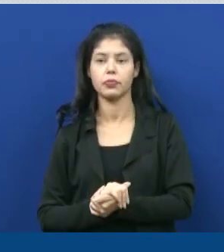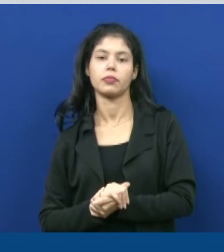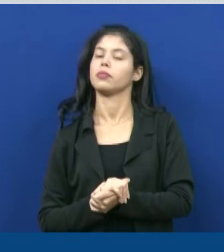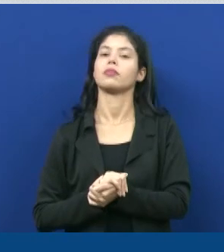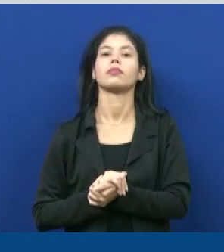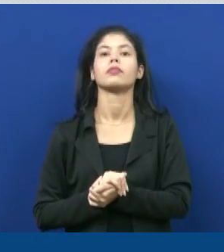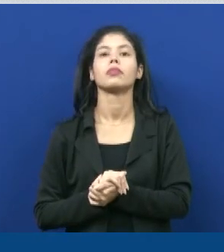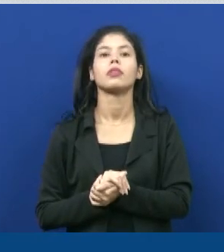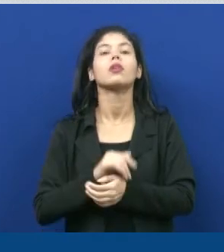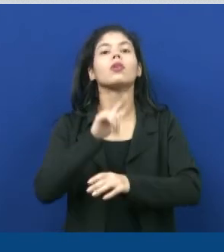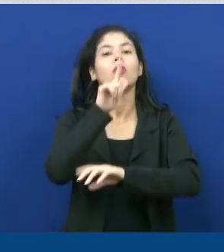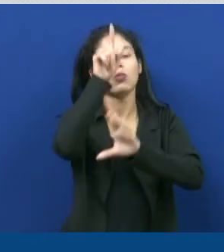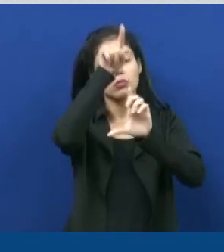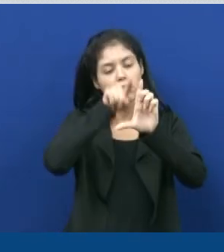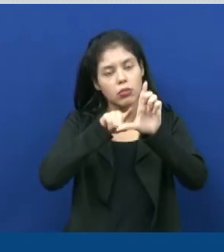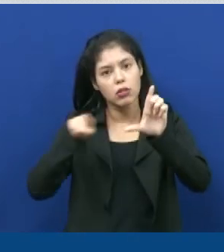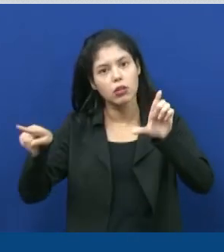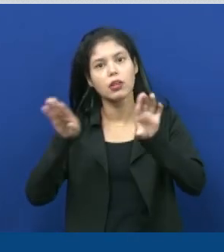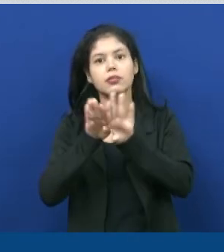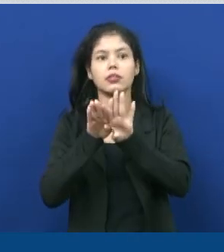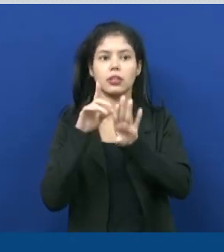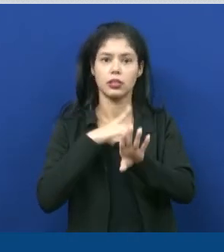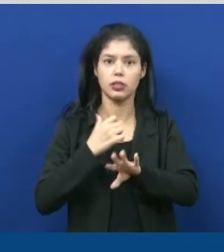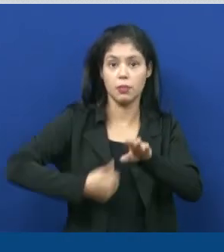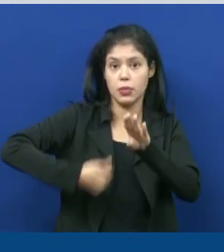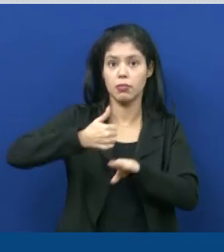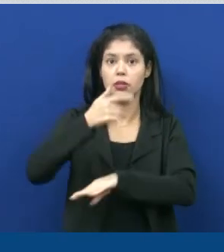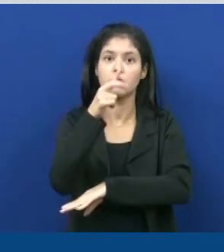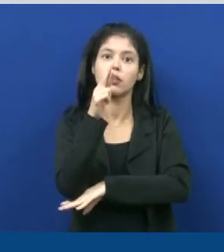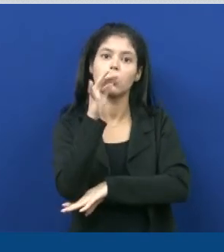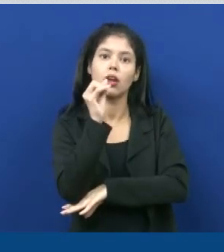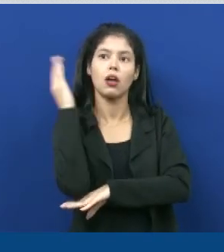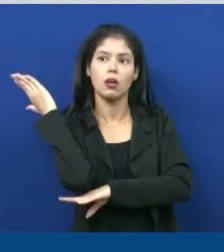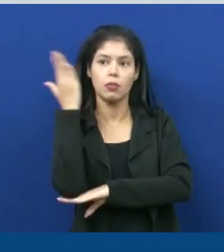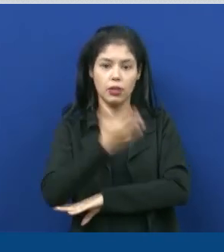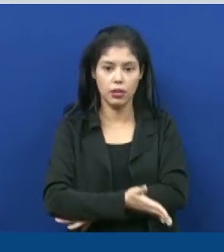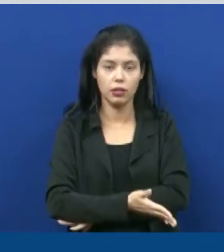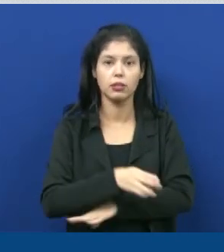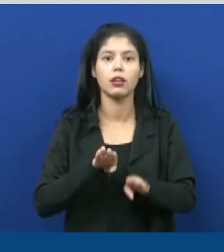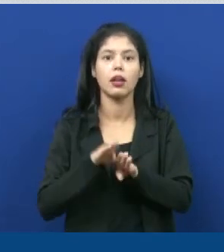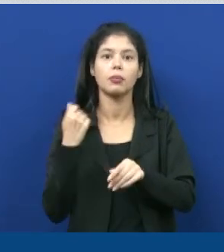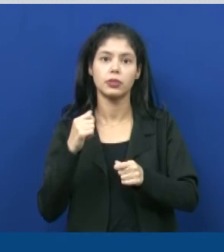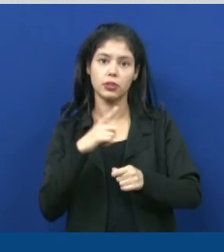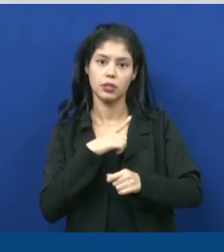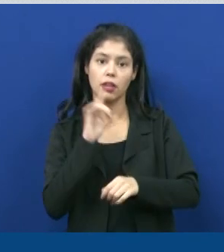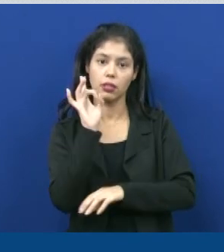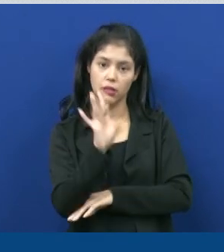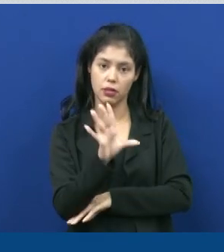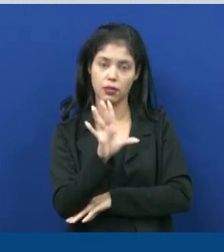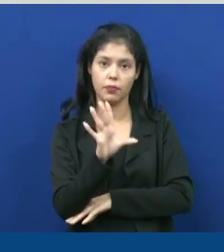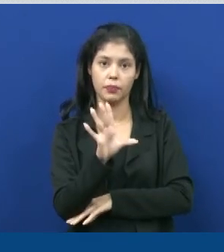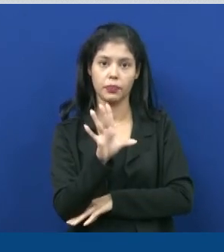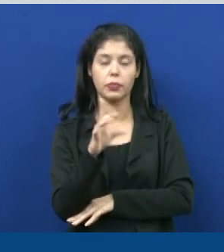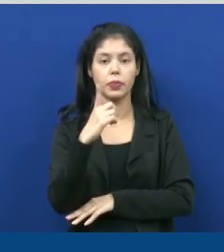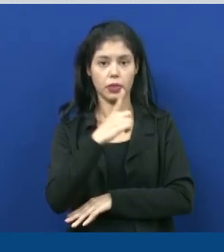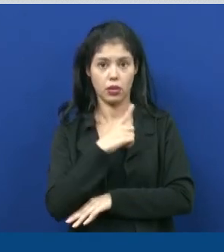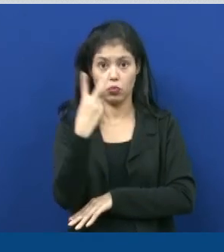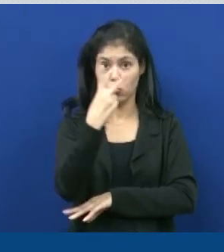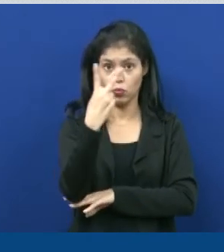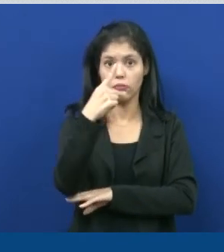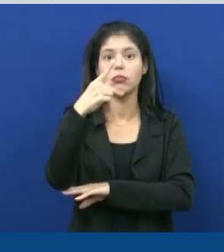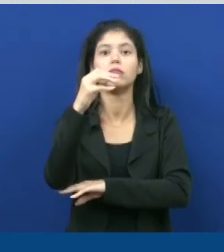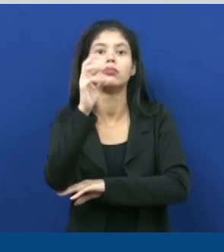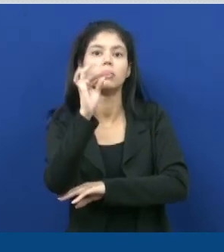isso, o gráfico de uma função do primeiro grau é uma reta e a forma mais rápida para obtê-los basta encontrar dois